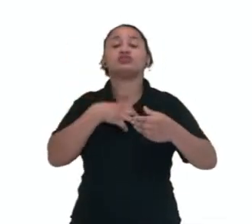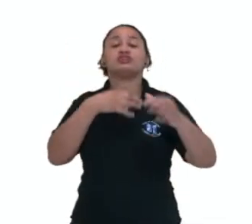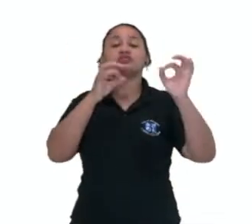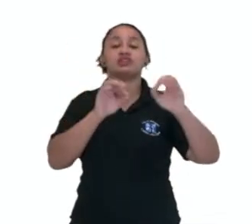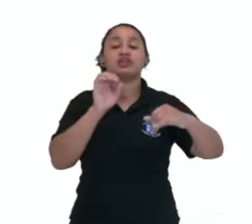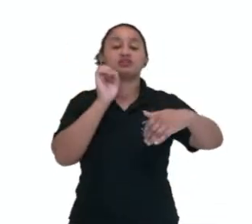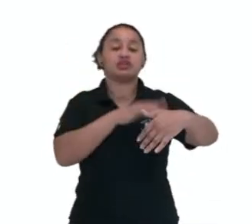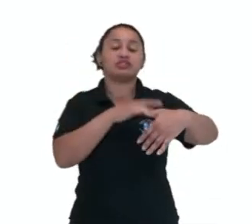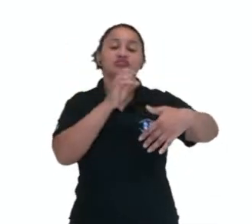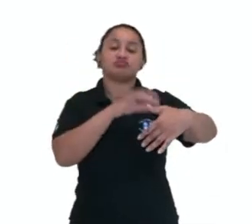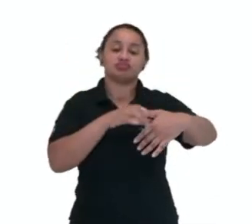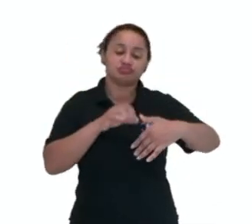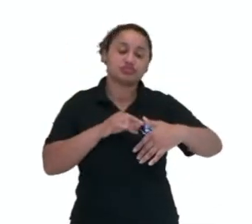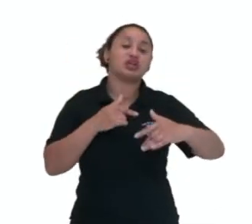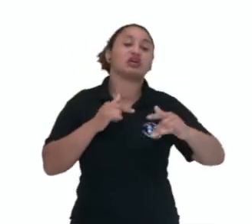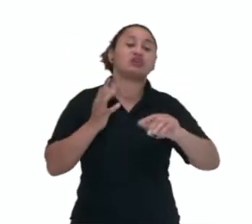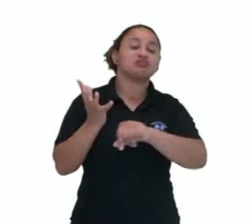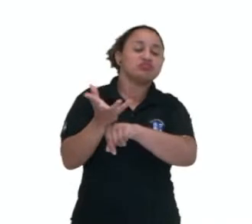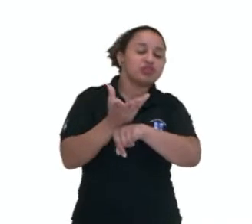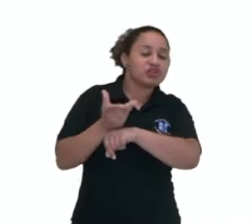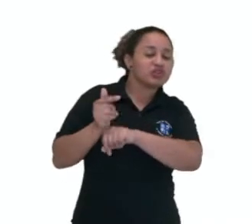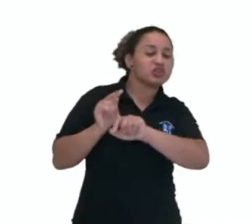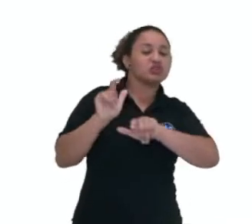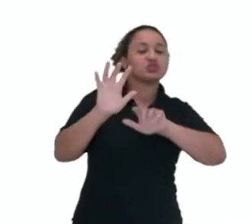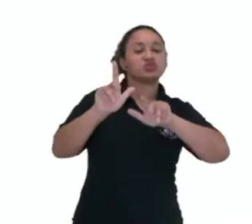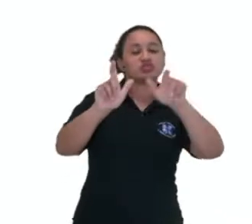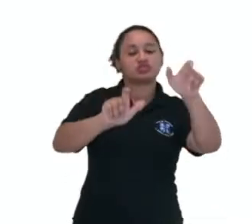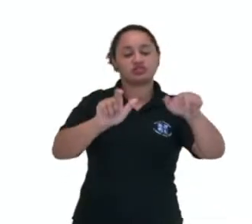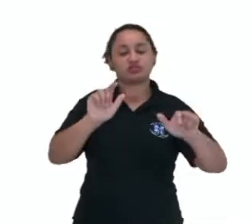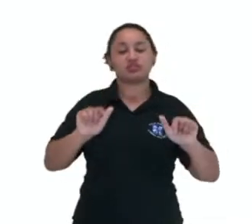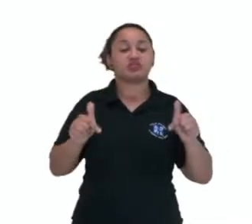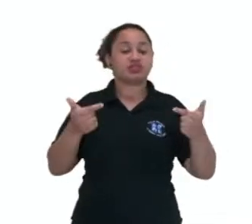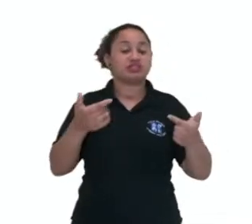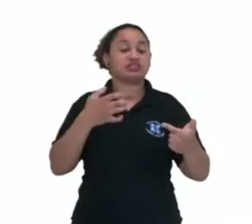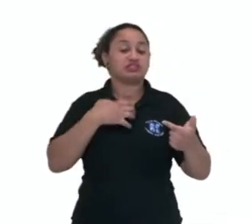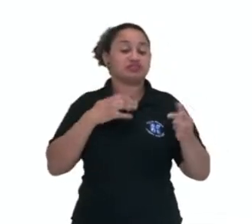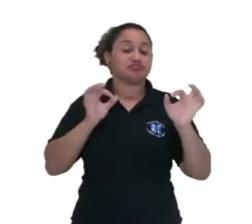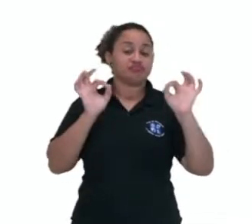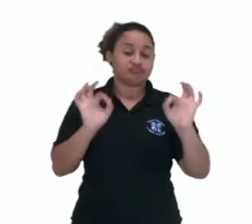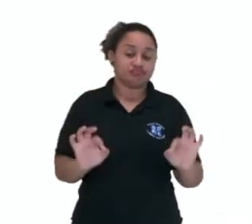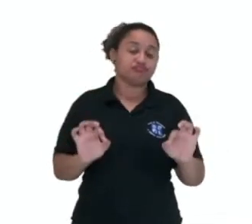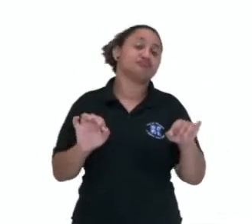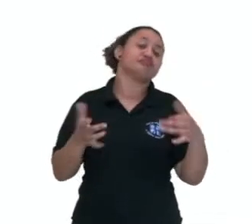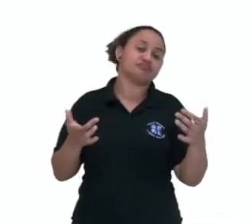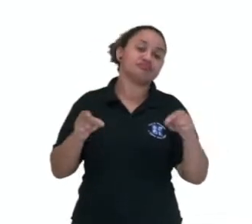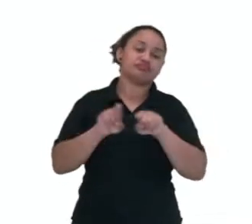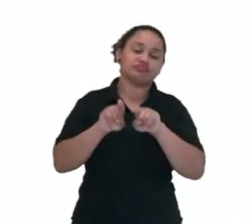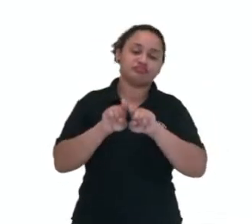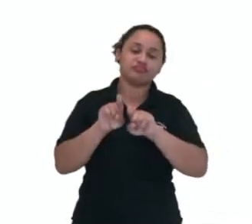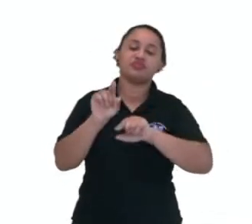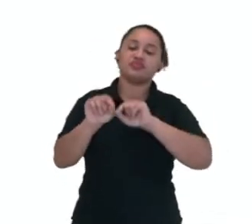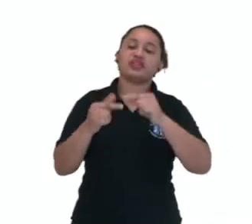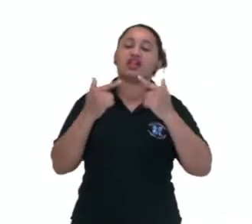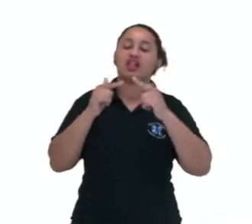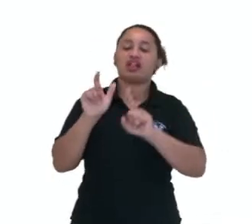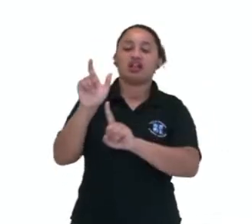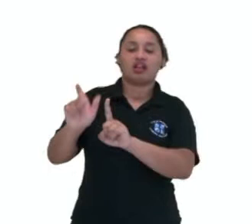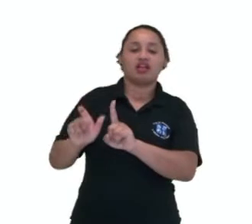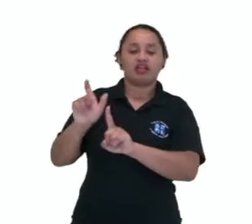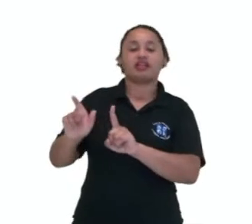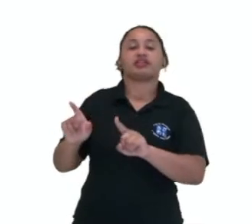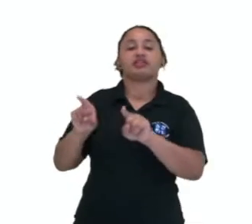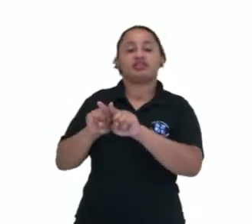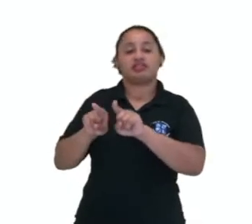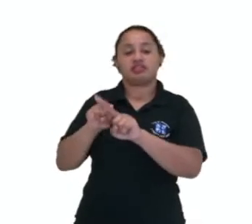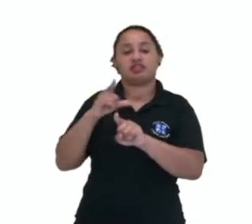lixo, persuadindo todos os leitores para agirem dessa forma, E como elementos da linguagem verbal, a gente tem ali